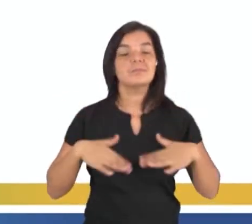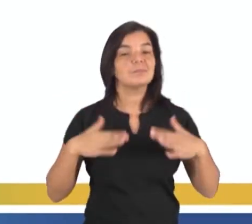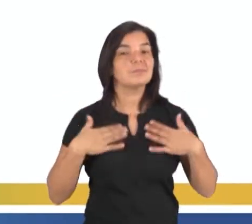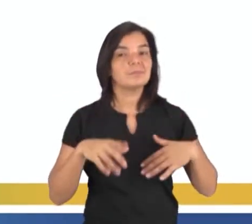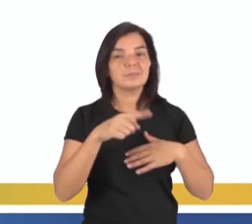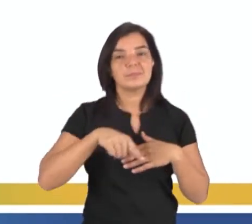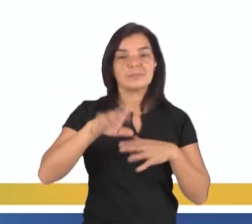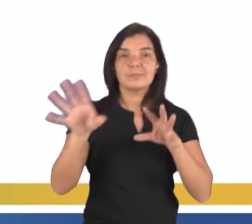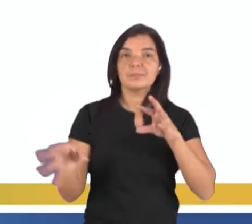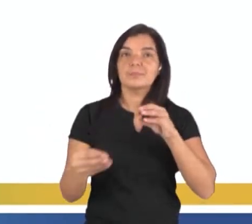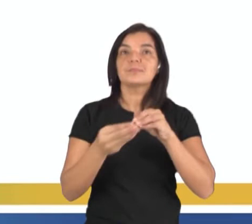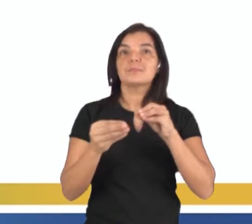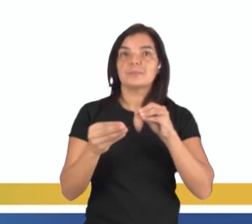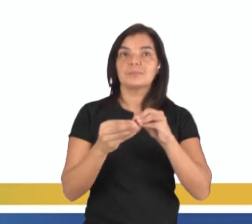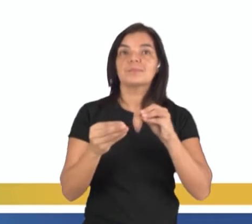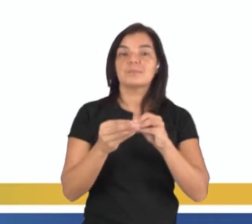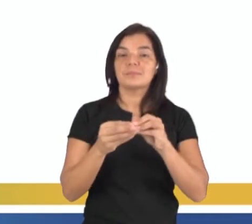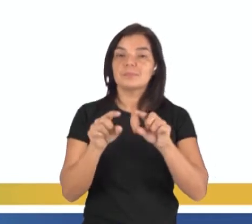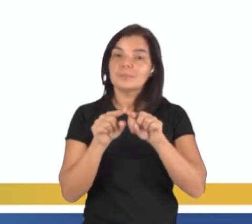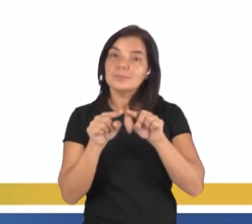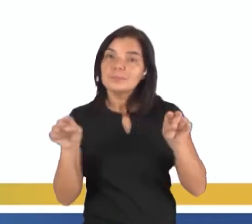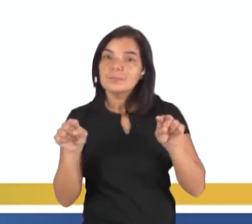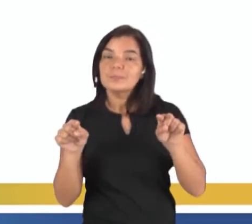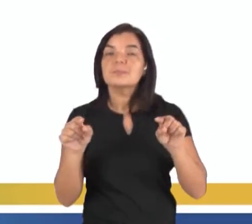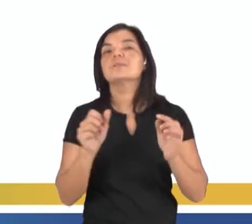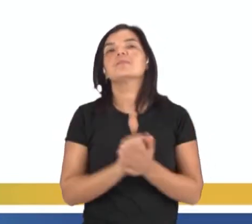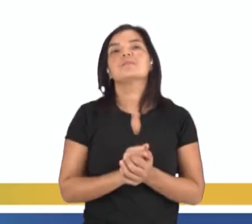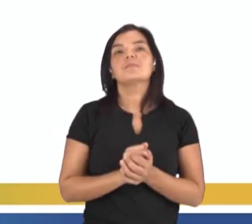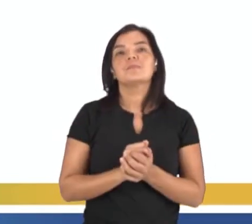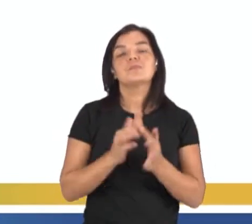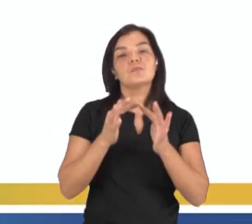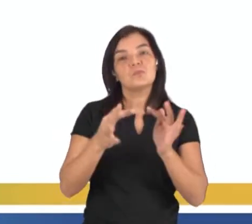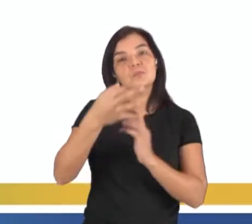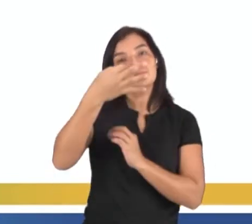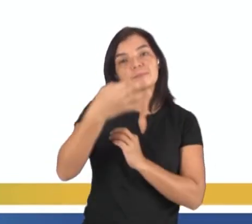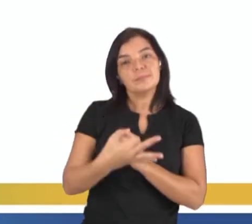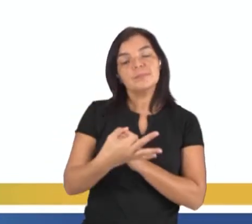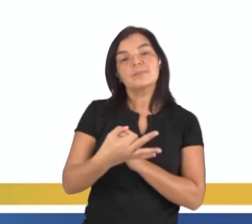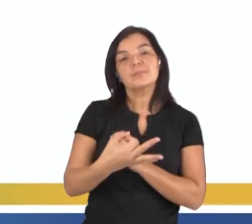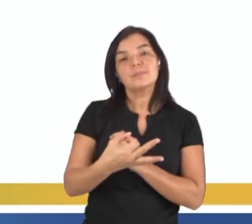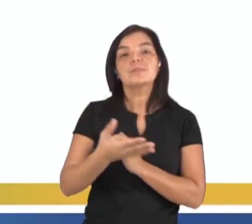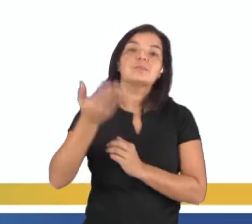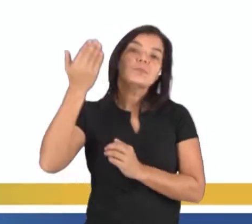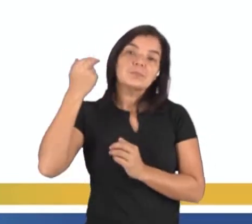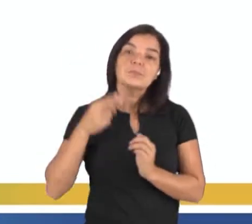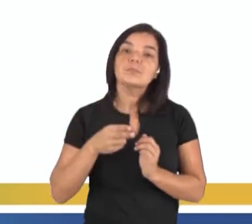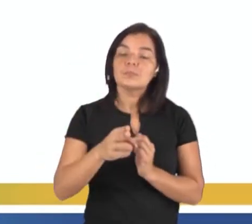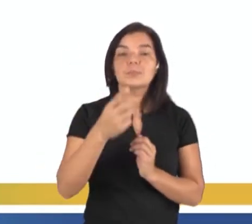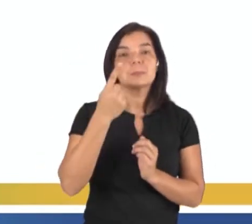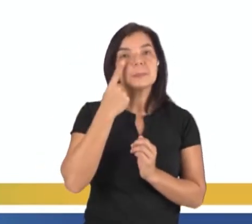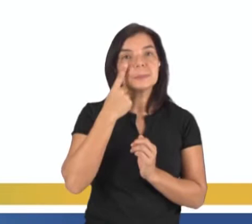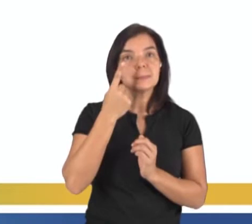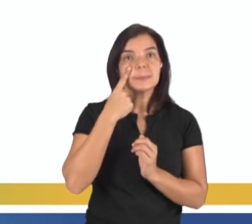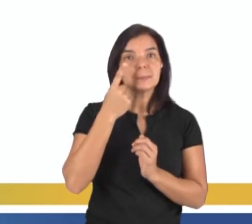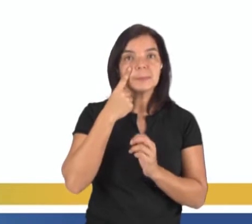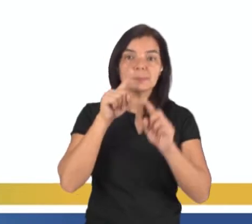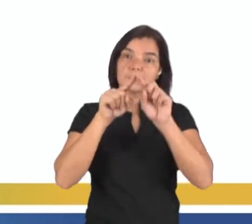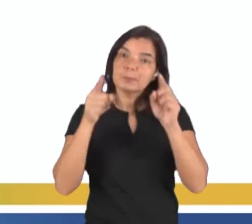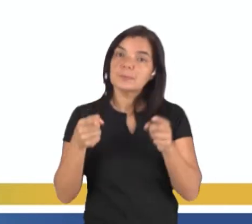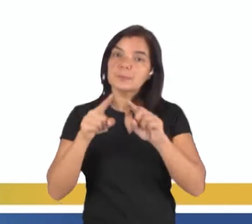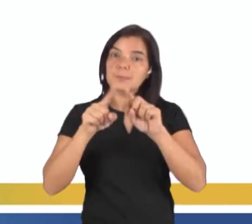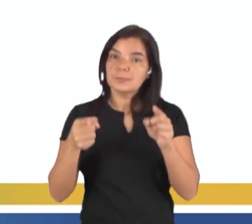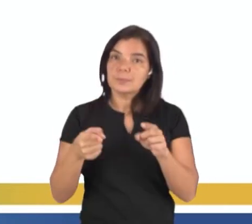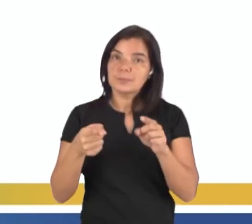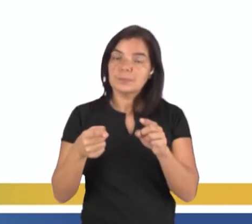tranquilo, é para vocês completarem esses espaços aí com a forma correta do past continuous. Então, observem que entre parênteses